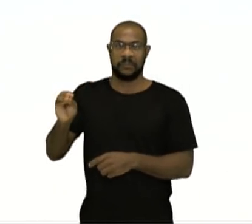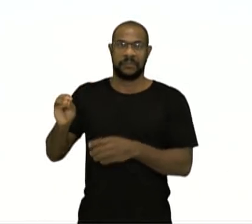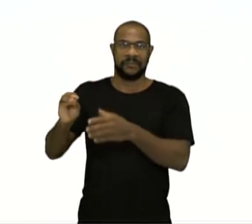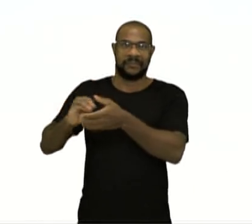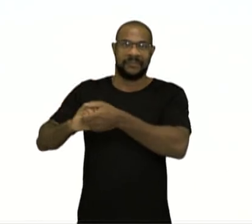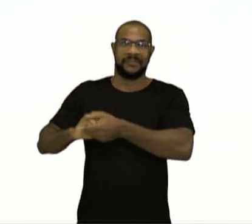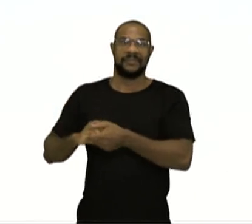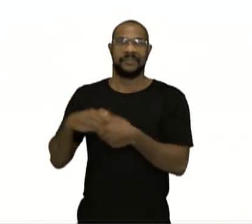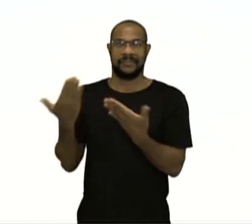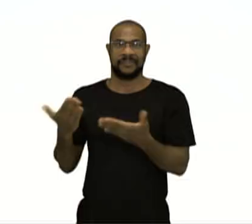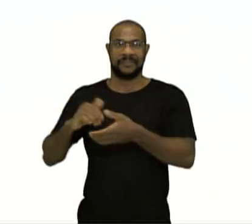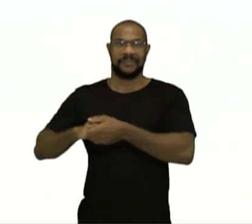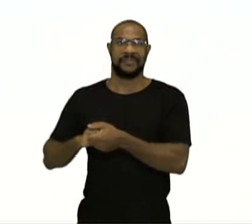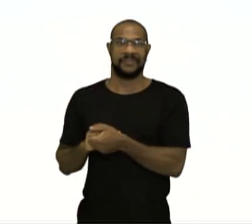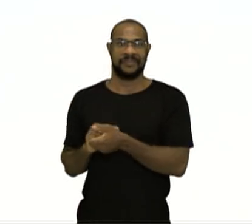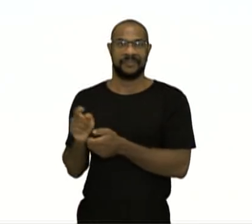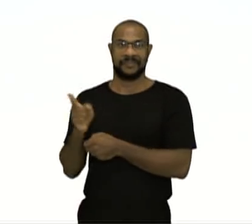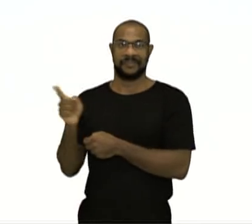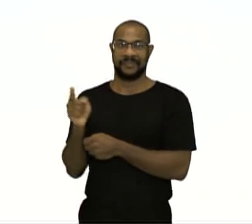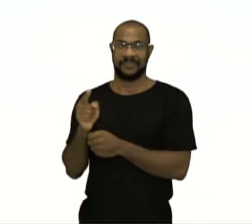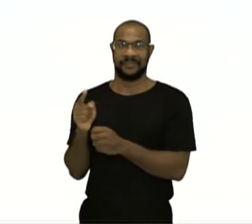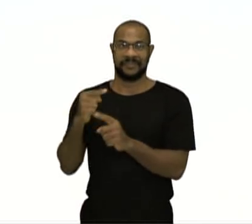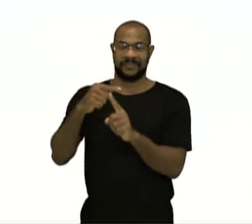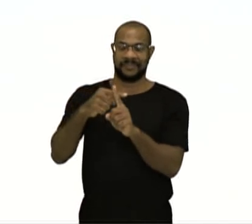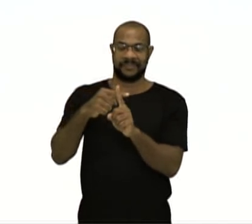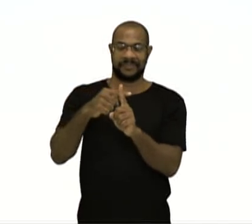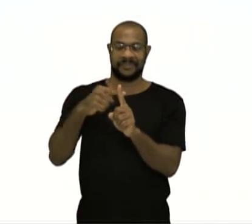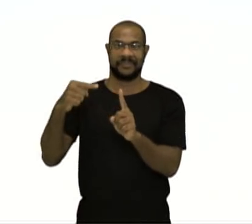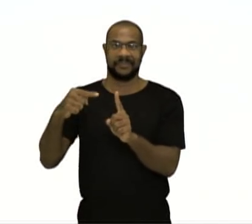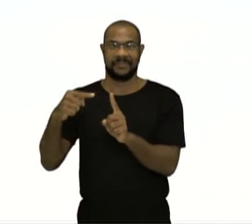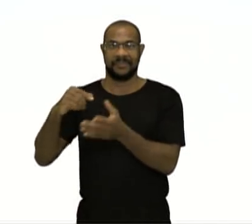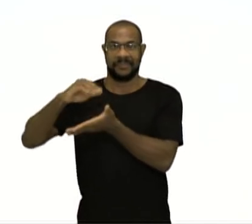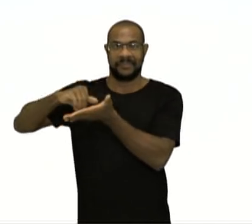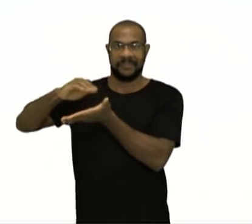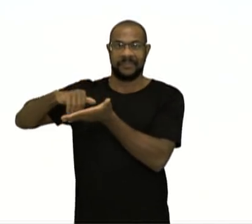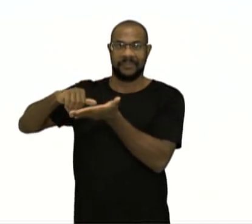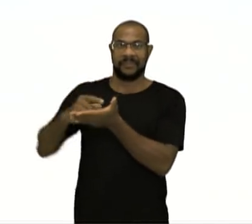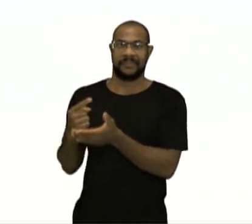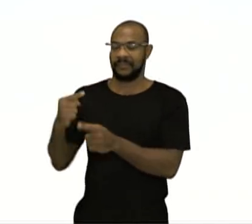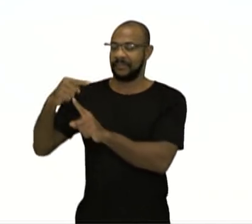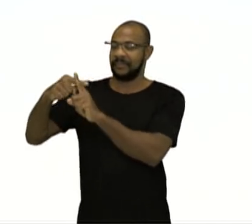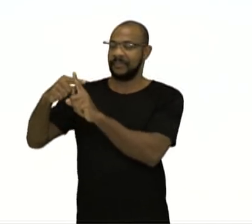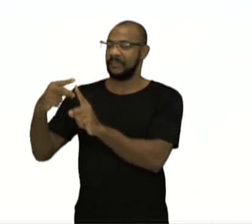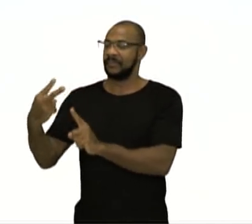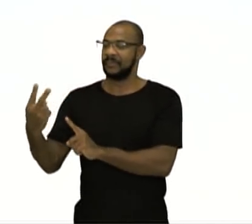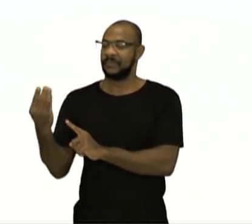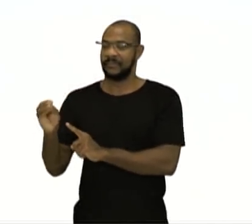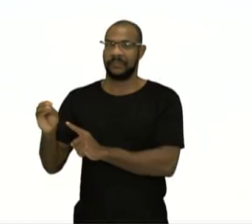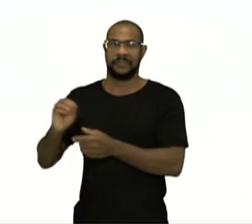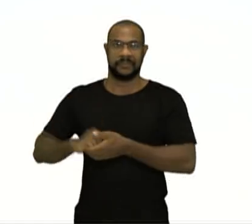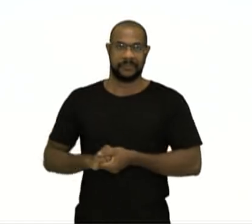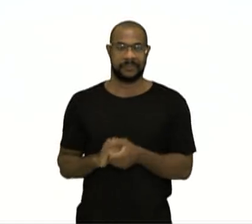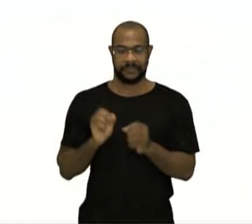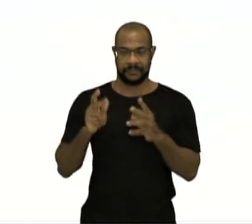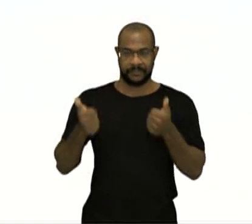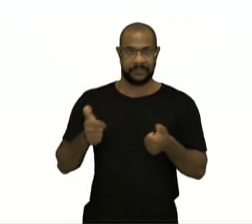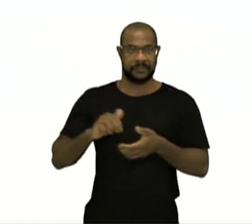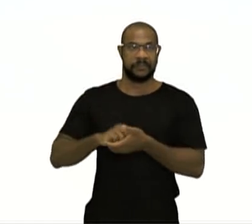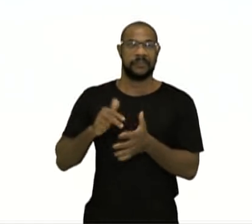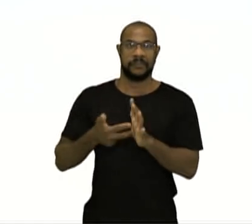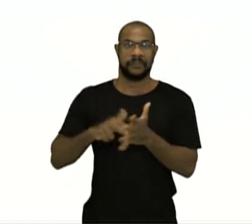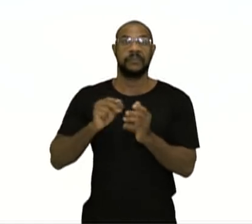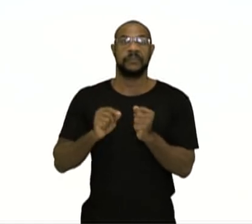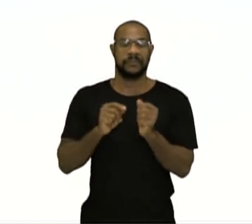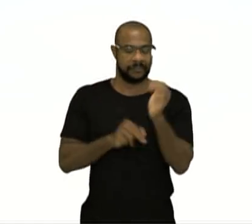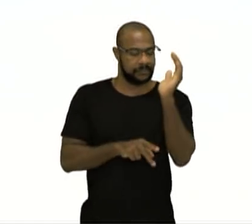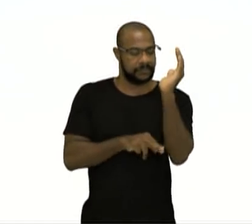com sinal diferente, a gente vai diminuir. E na resposta a gente pega o sinal do número maior. Mais 2. Então significa que ele parou